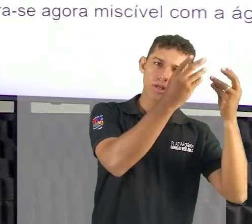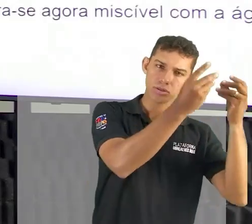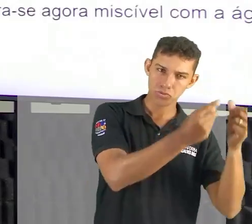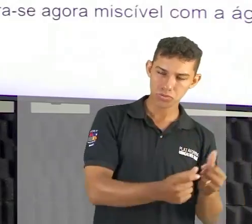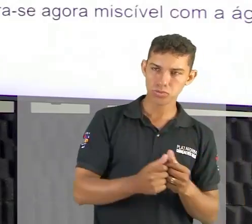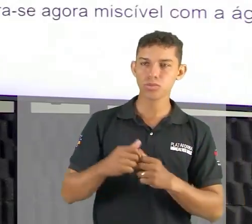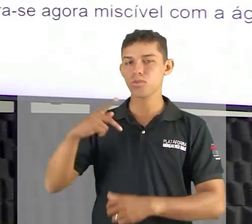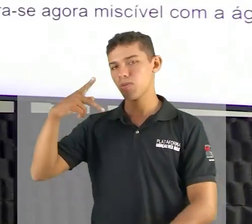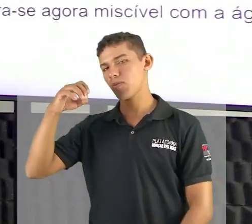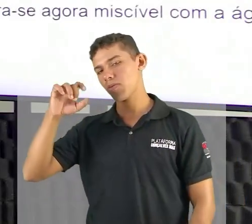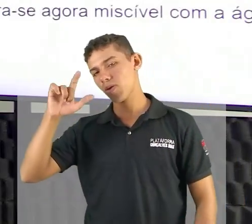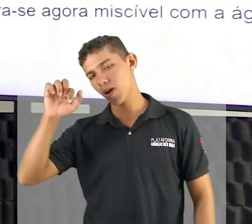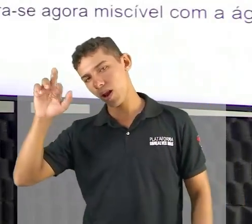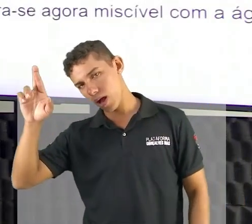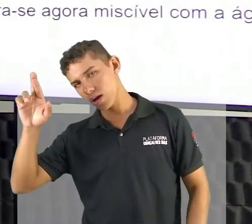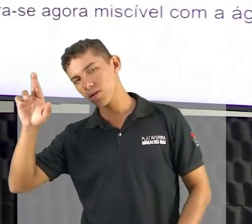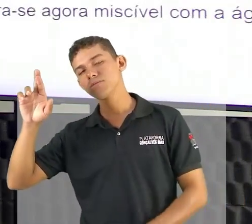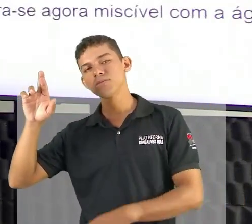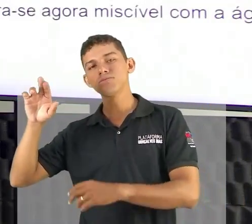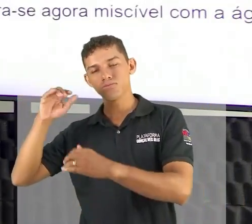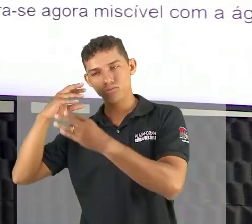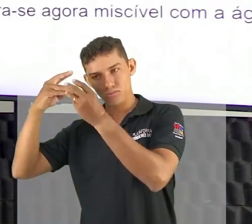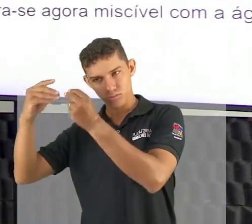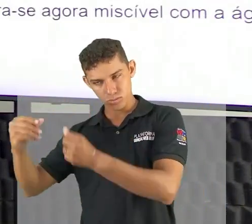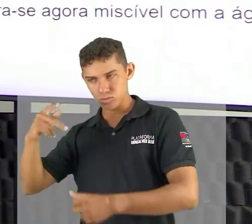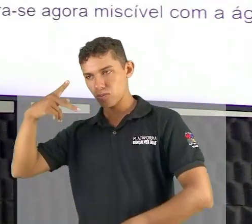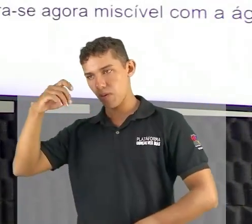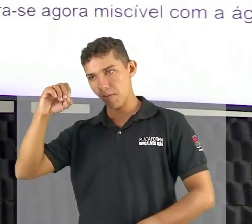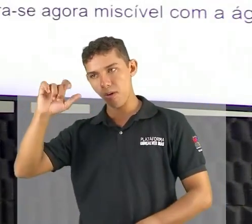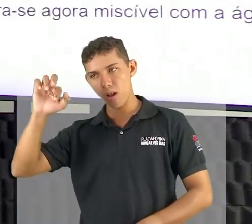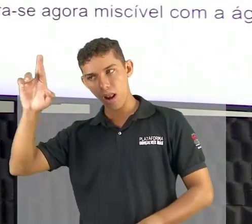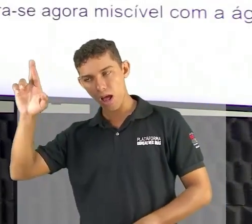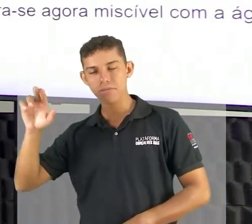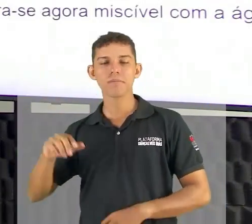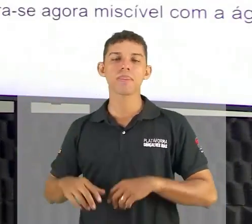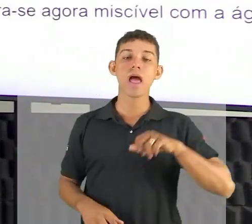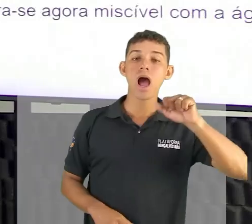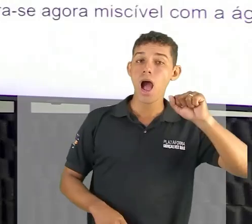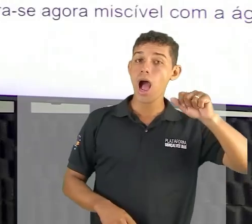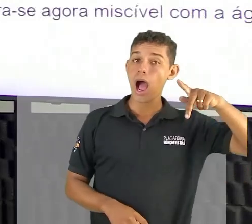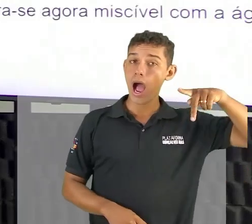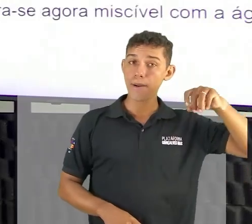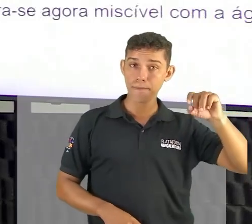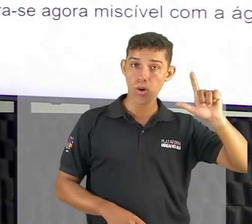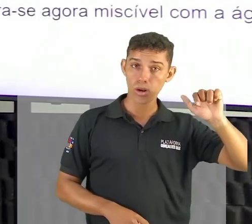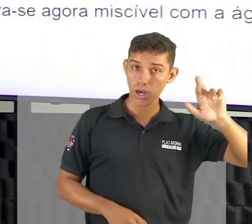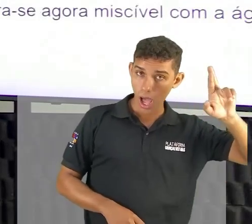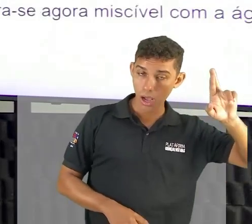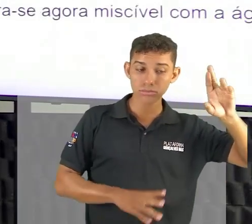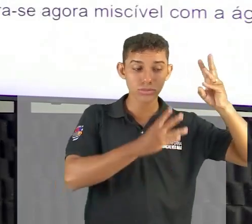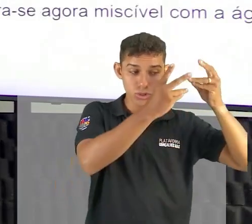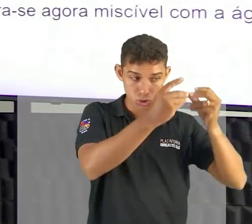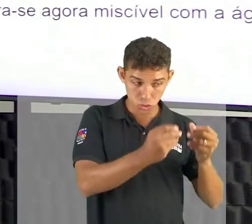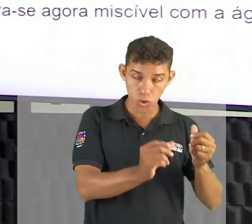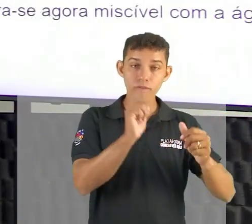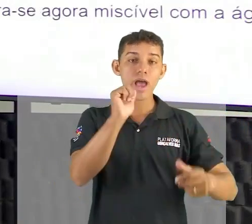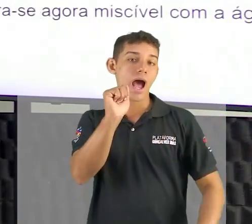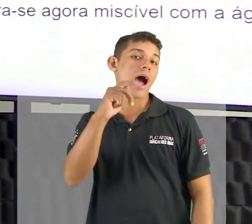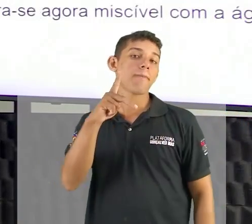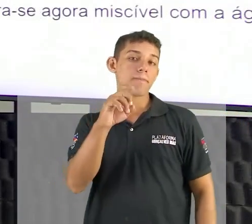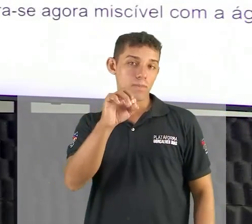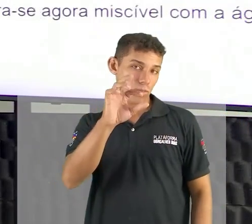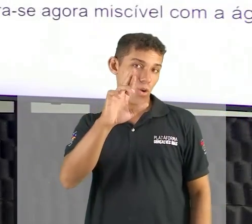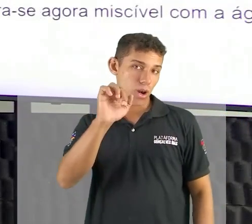polar, apolar dissolve apolar. Então, o que você precisa entender? Se você pegar a